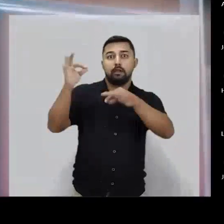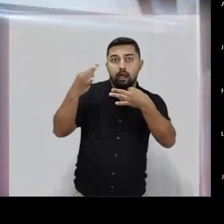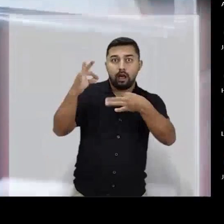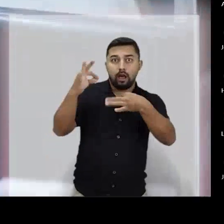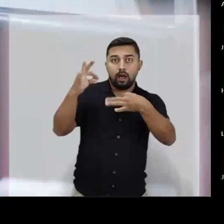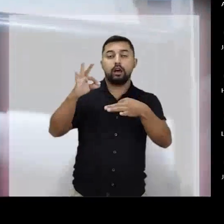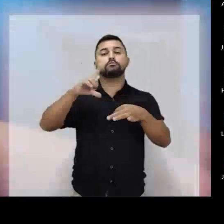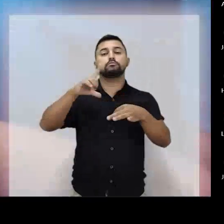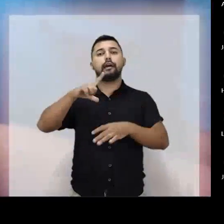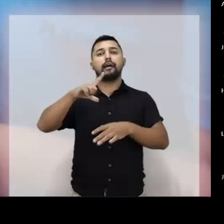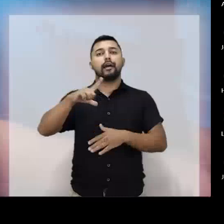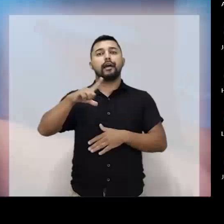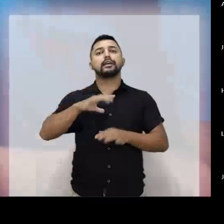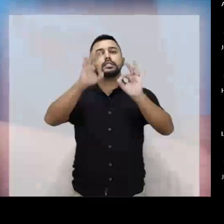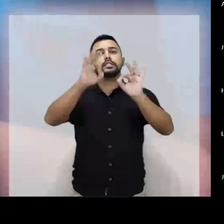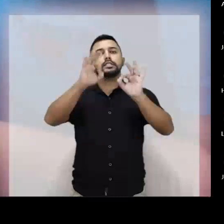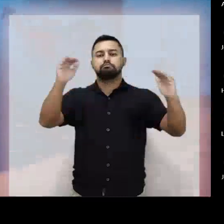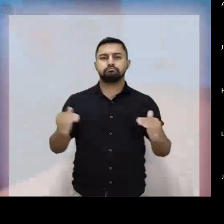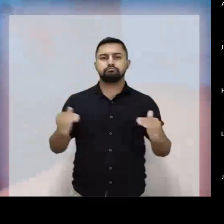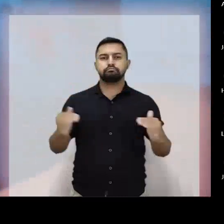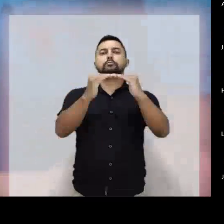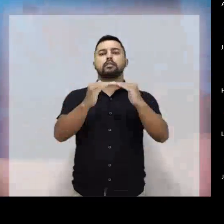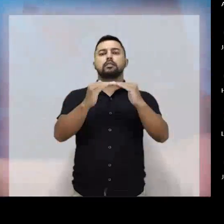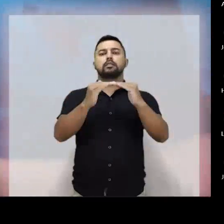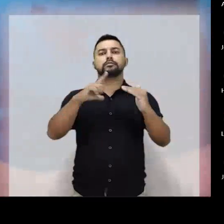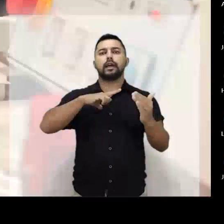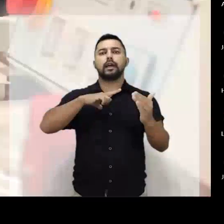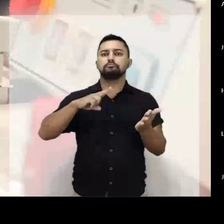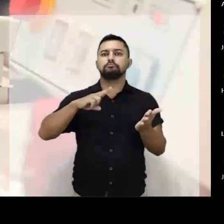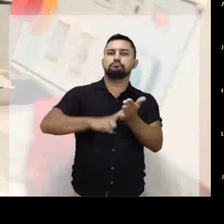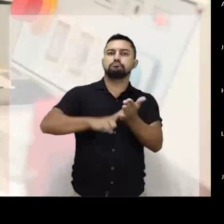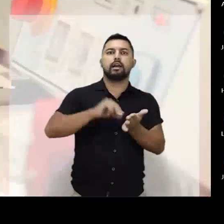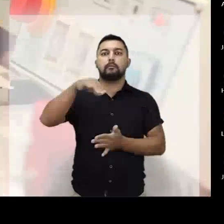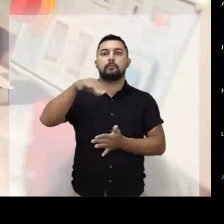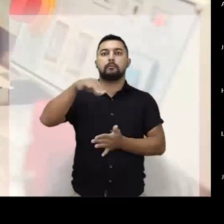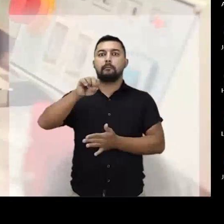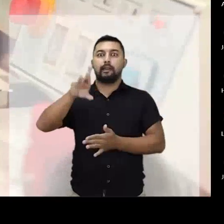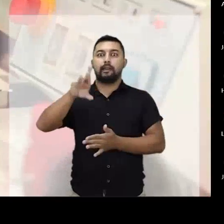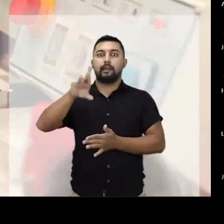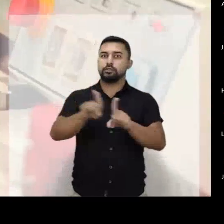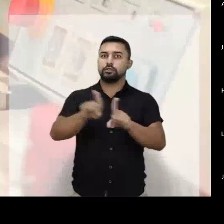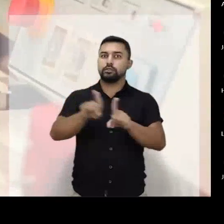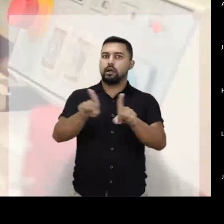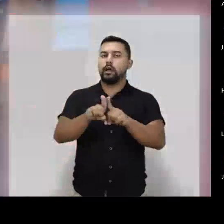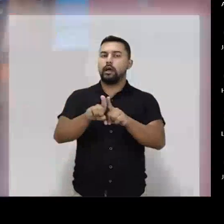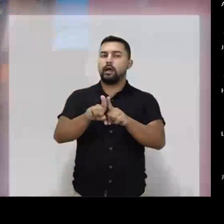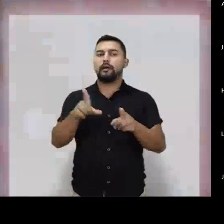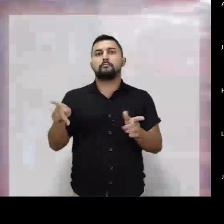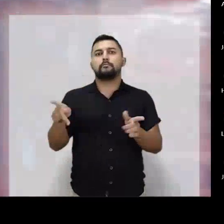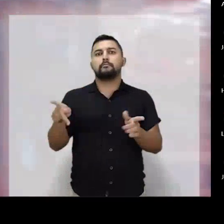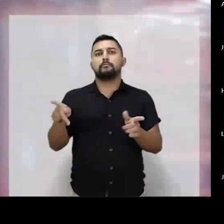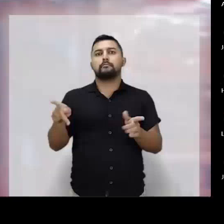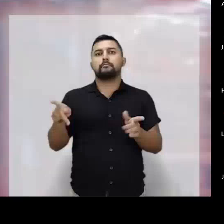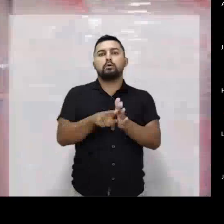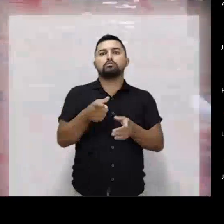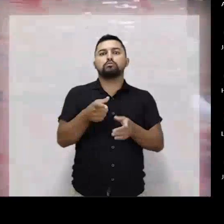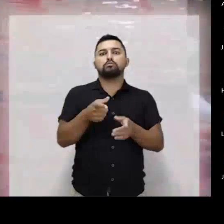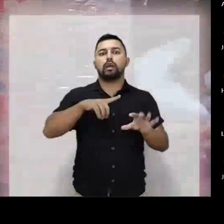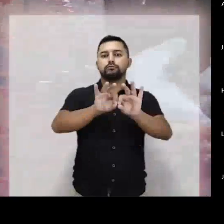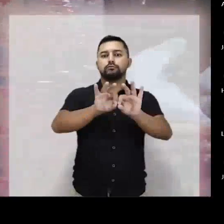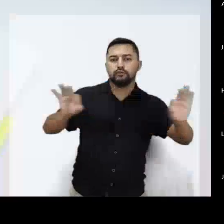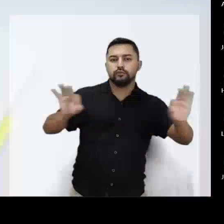de planos de ação para que corram sempre em conformidade, além do registro do Inmetro, que certifica a fabricação de mangueiras